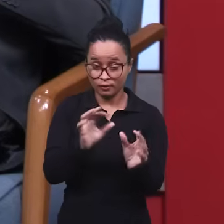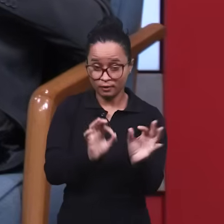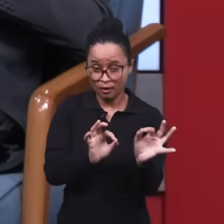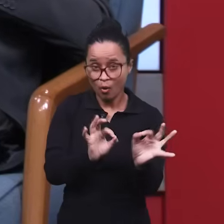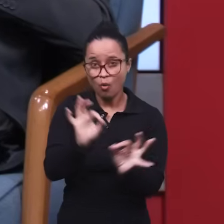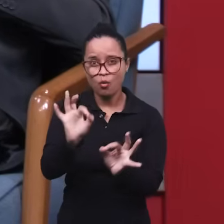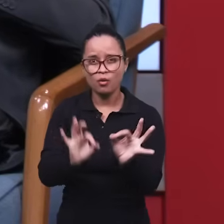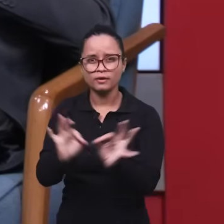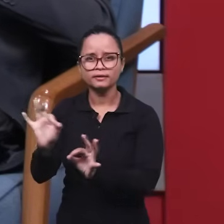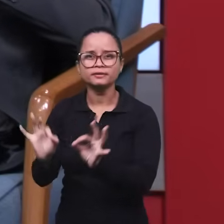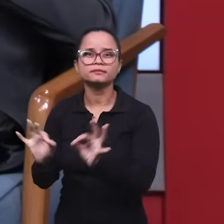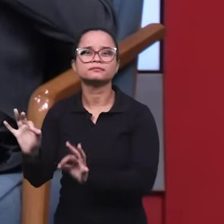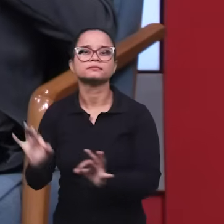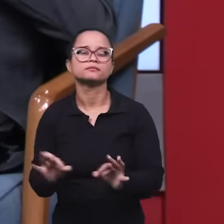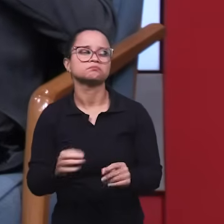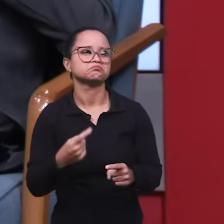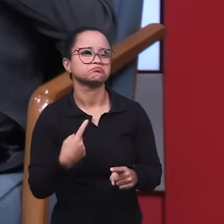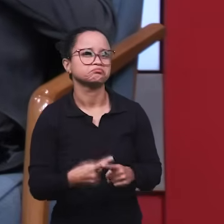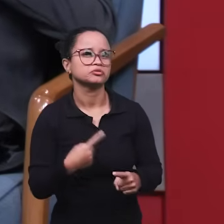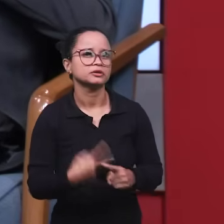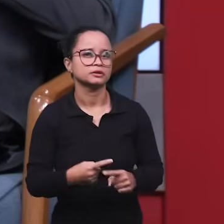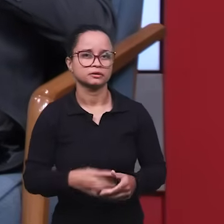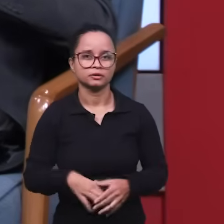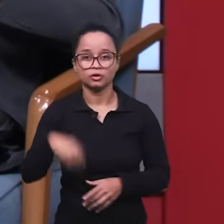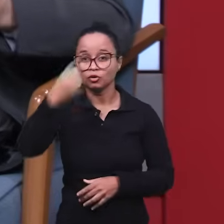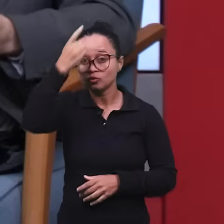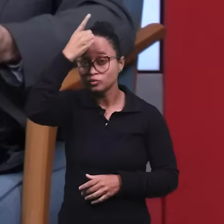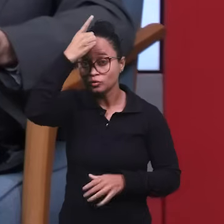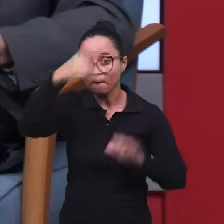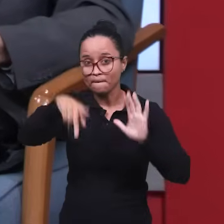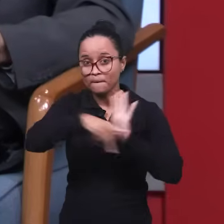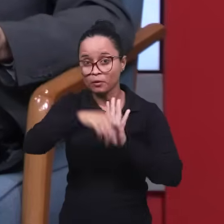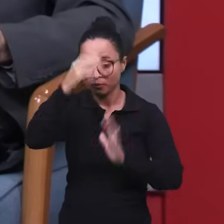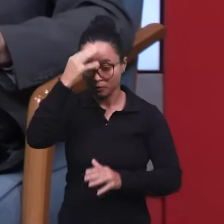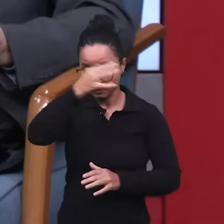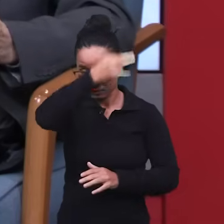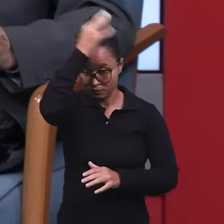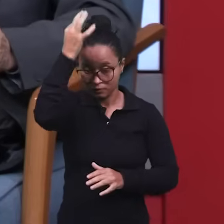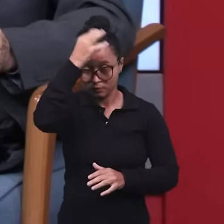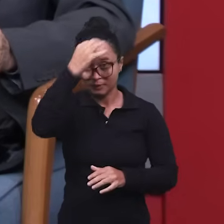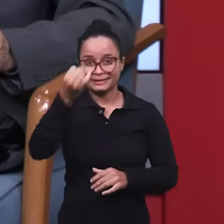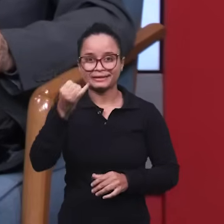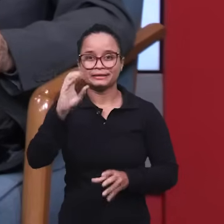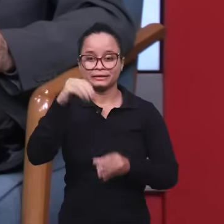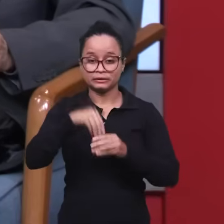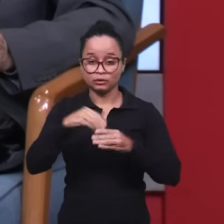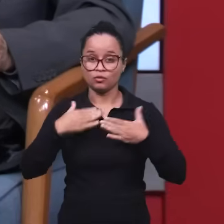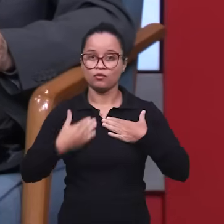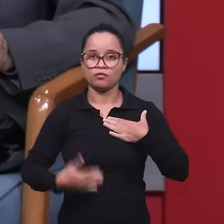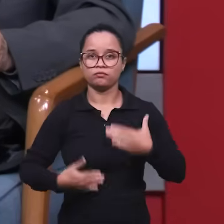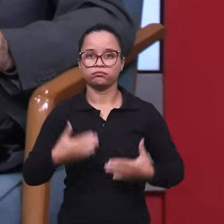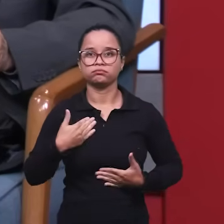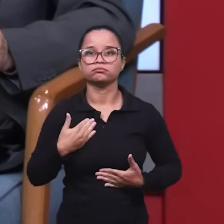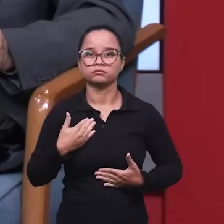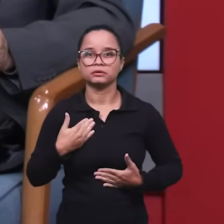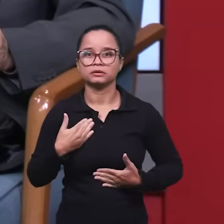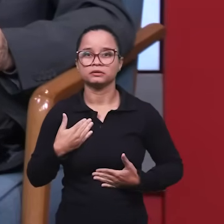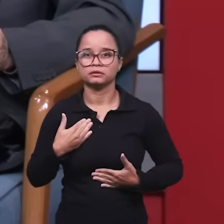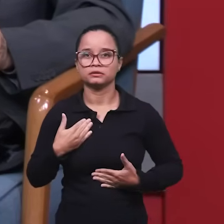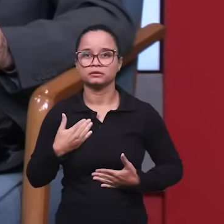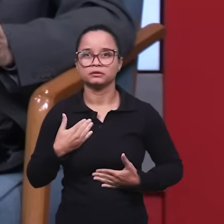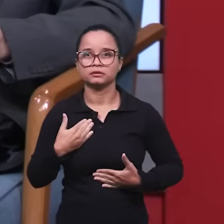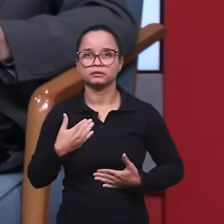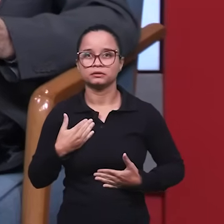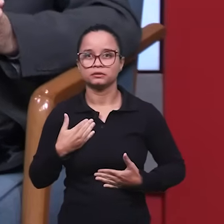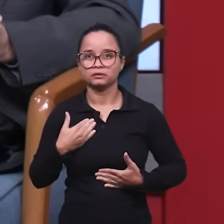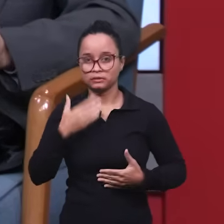em ordem. Por quê? Porque o dom espiritual, se ele é no corpo,